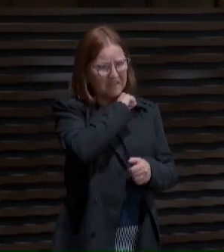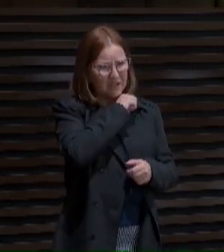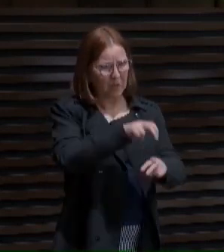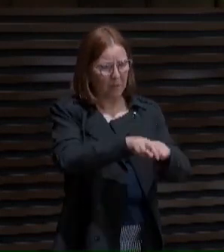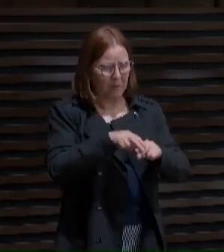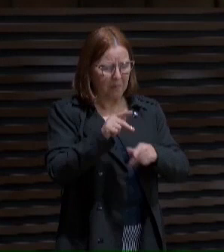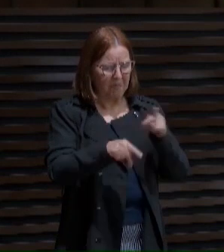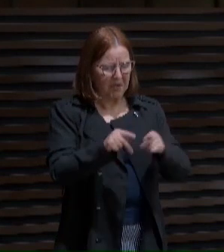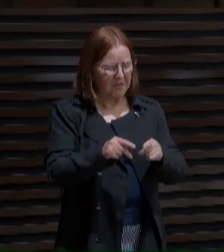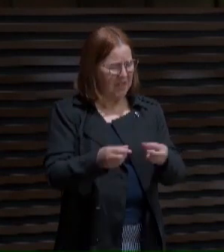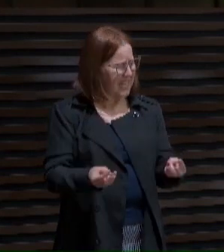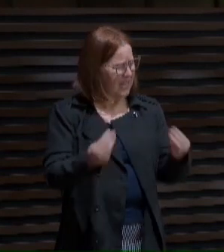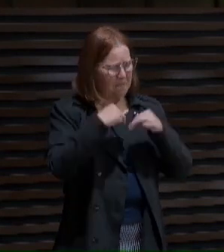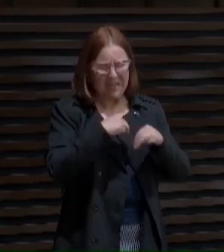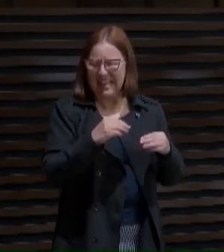nada.